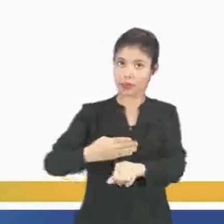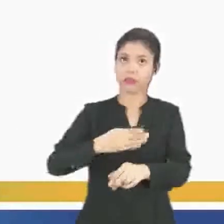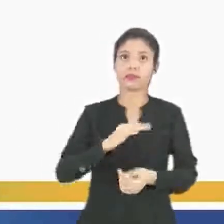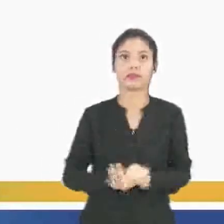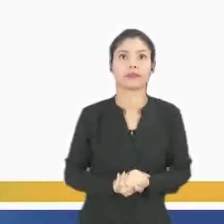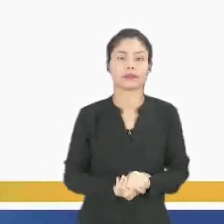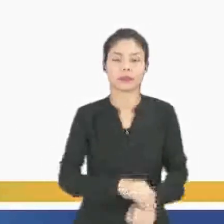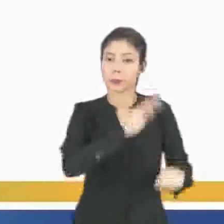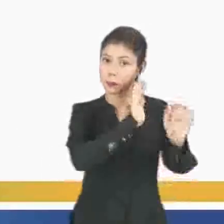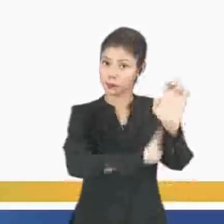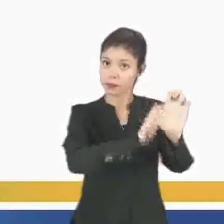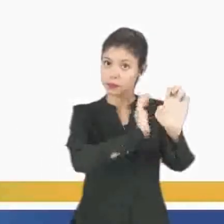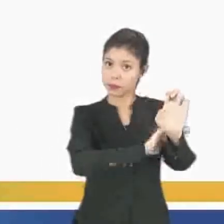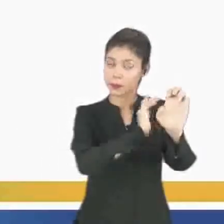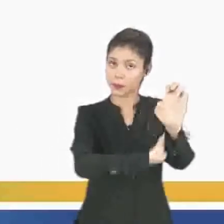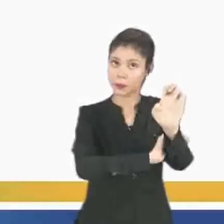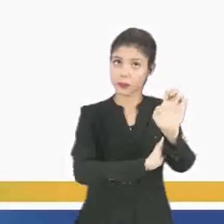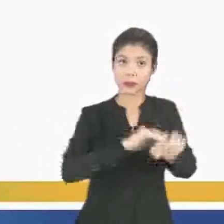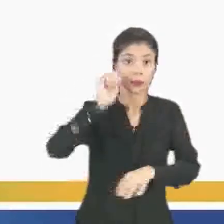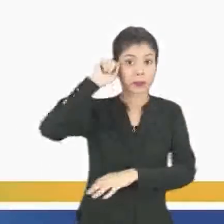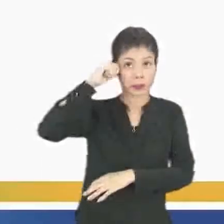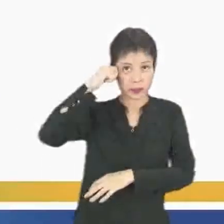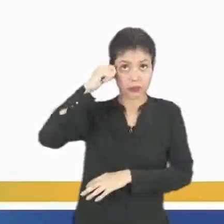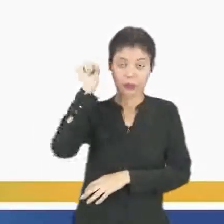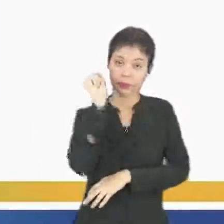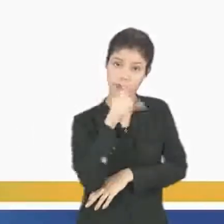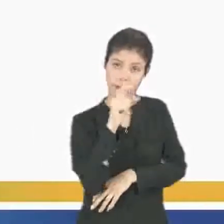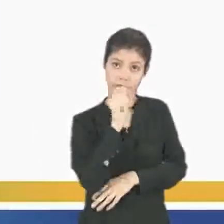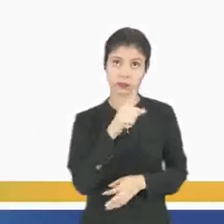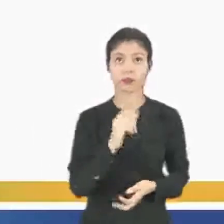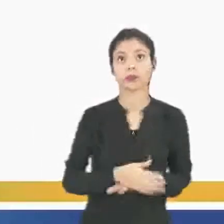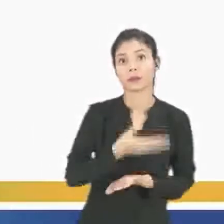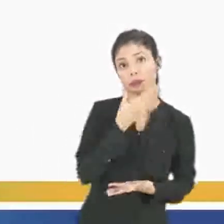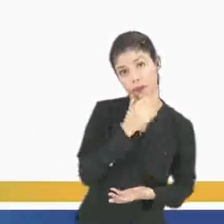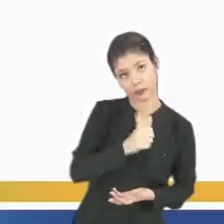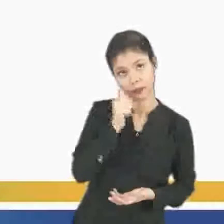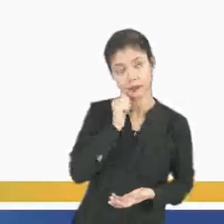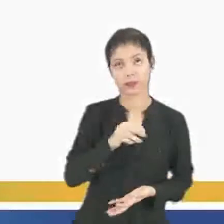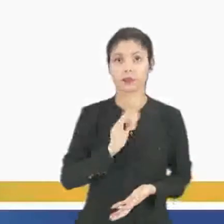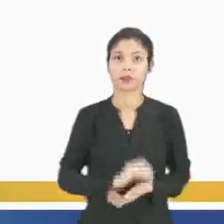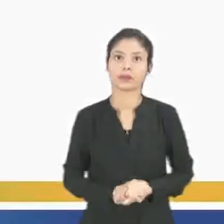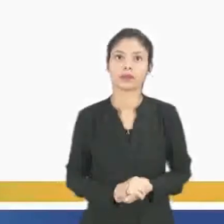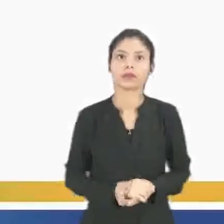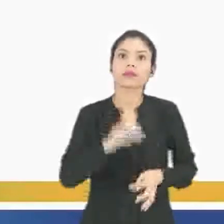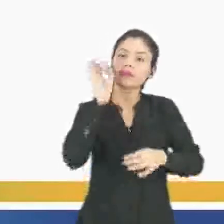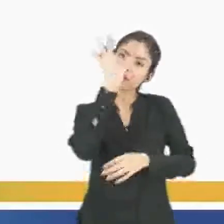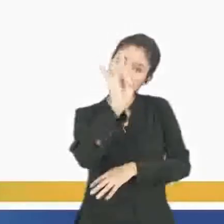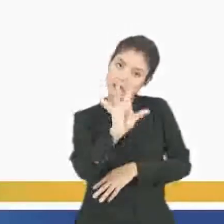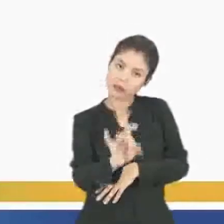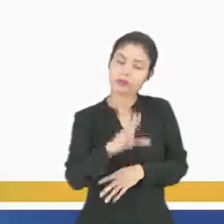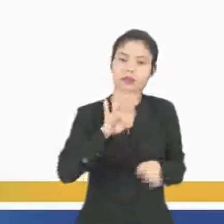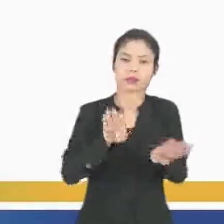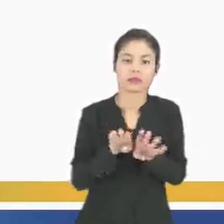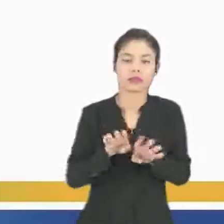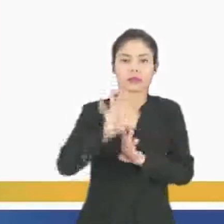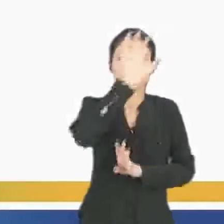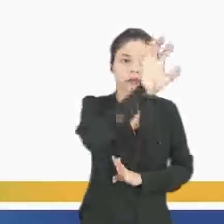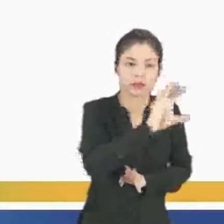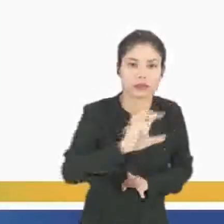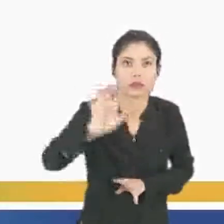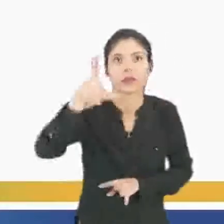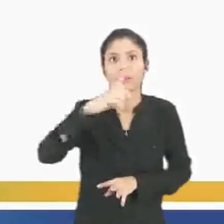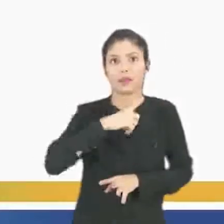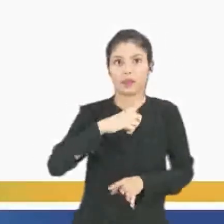vai ter a população preta em azul e mulheres. Observe que em todas as regiões há